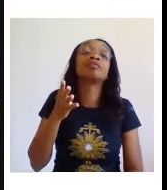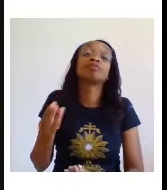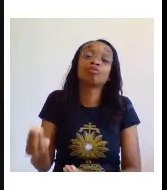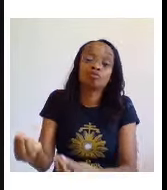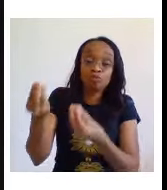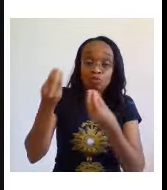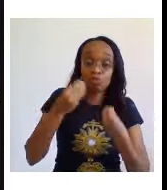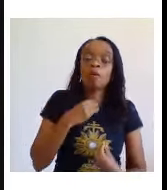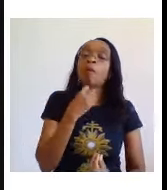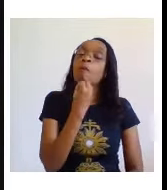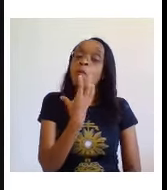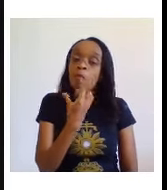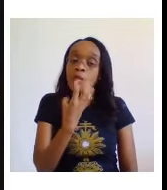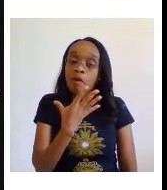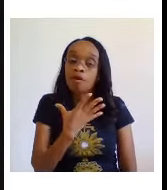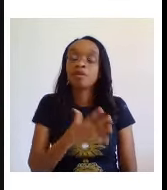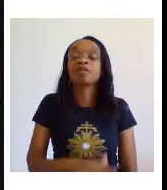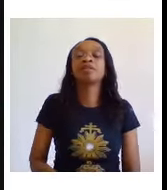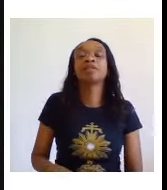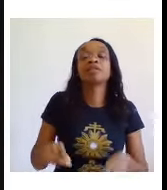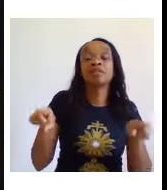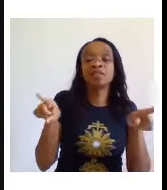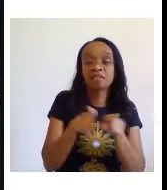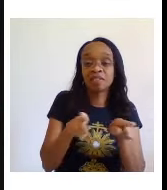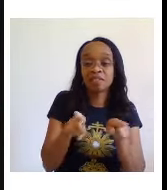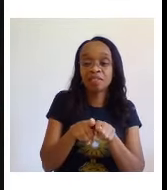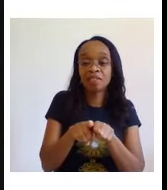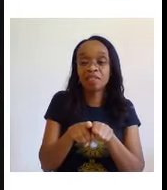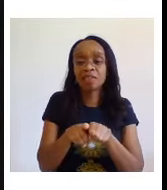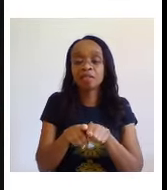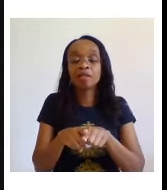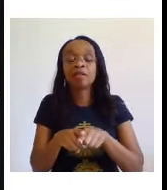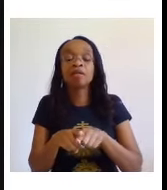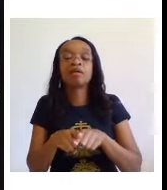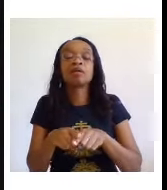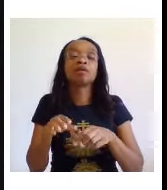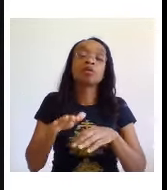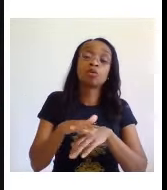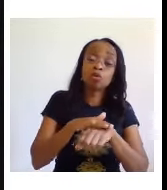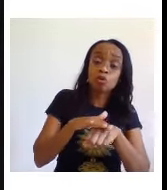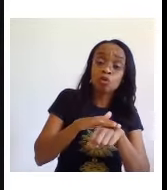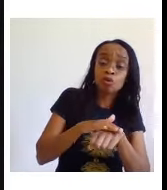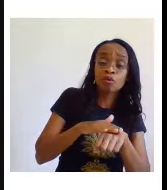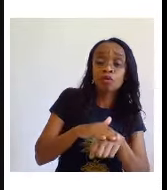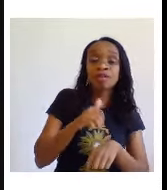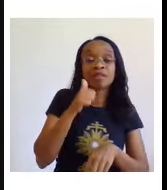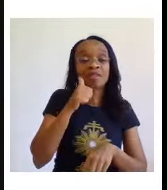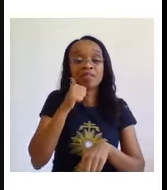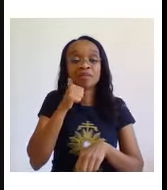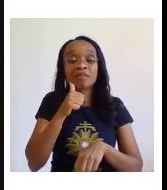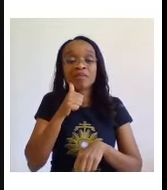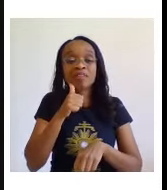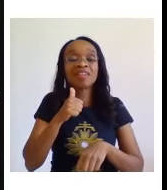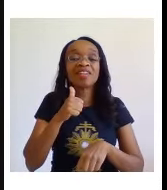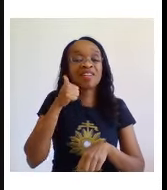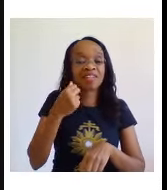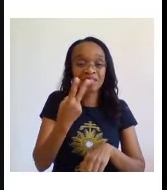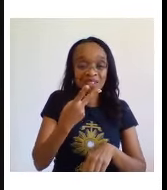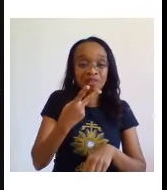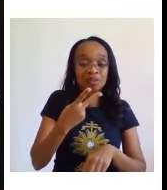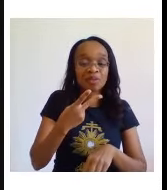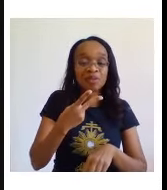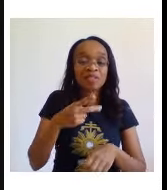muito boa, tá? Pela mediação da Ana Beatriz, da Tânia, tá? Que puderam fazer aí a coleta